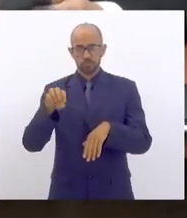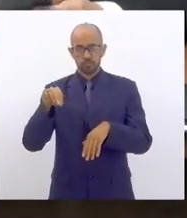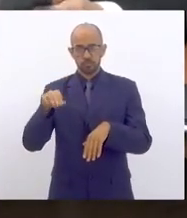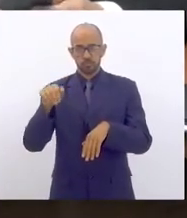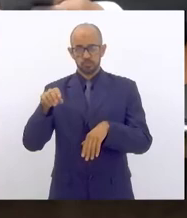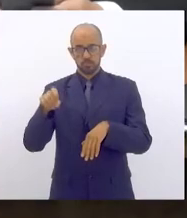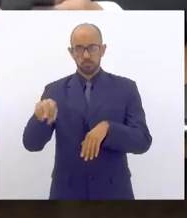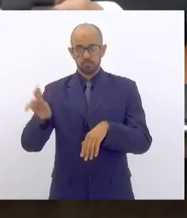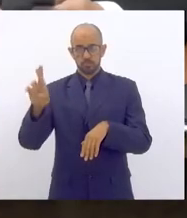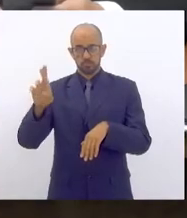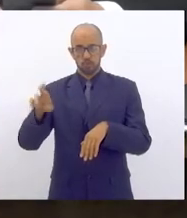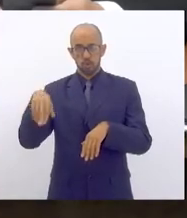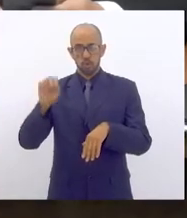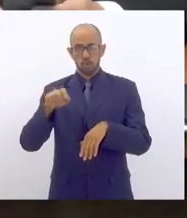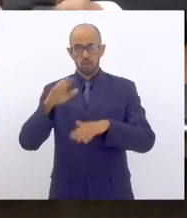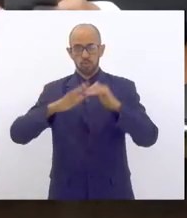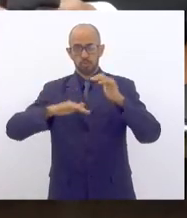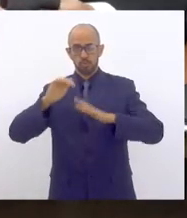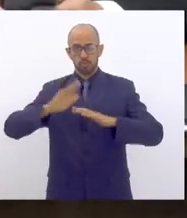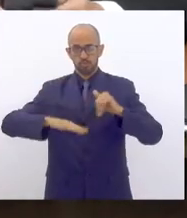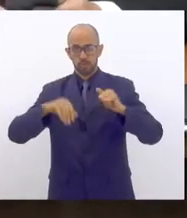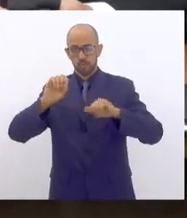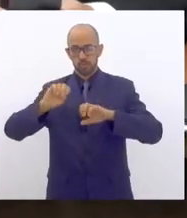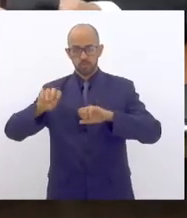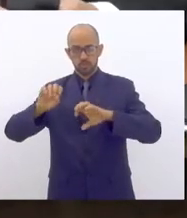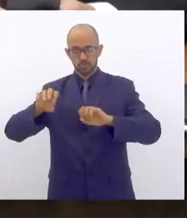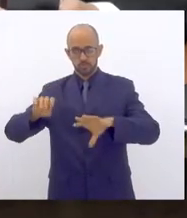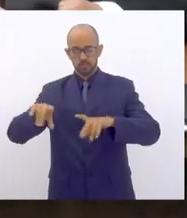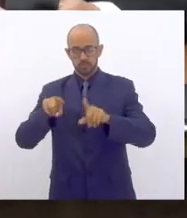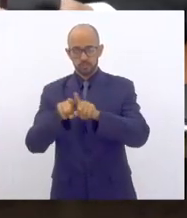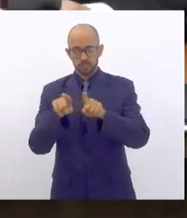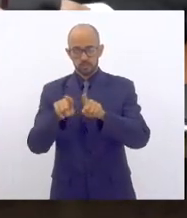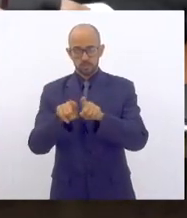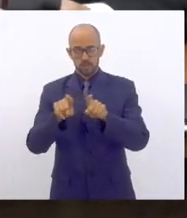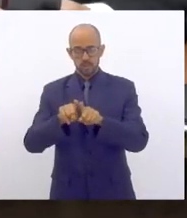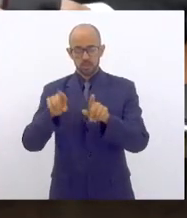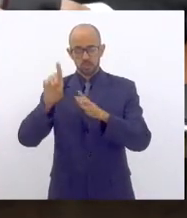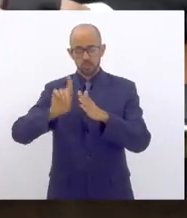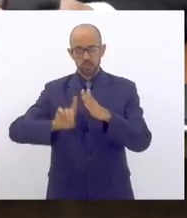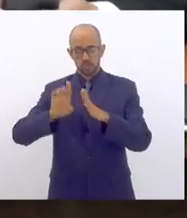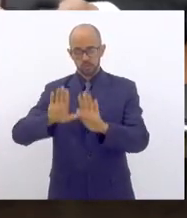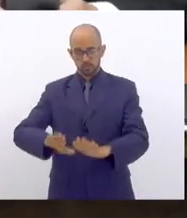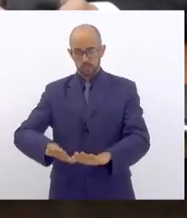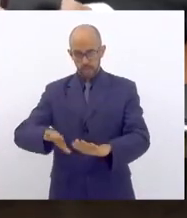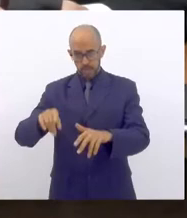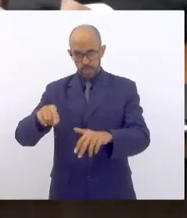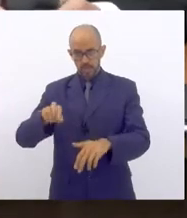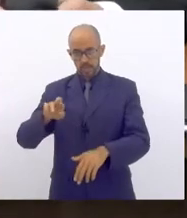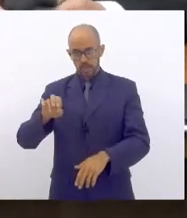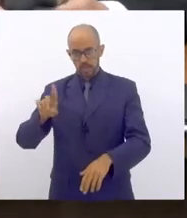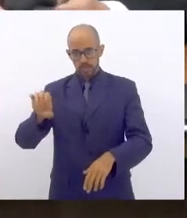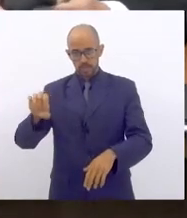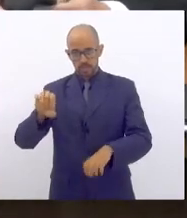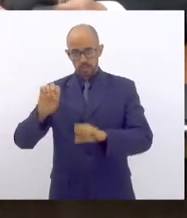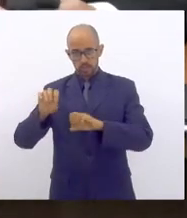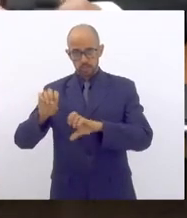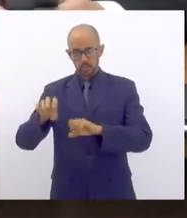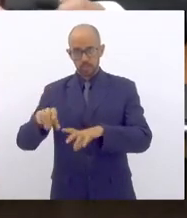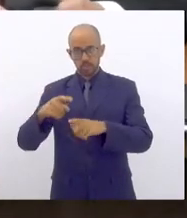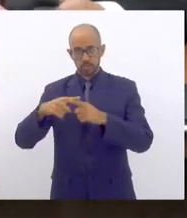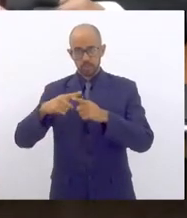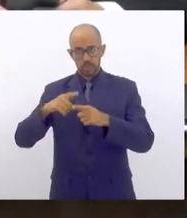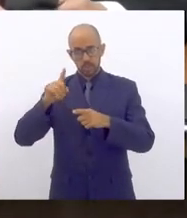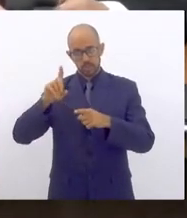nossa rede de educação e garantir aos atuais animadores o direito de permanecer na rede, porque é direito deles que estão aí